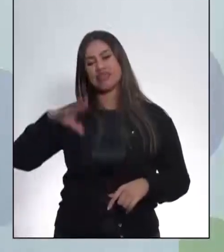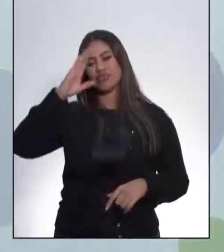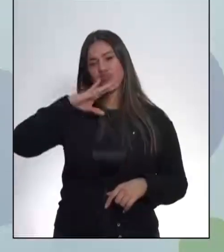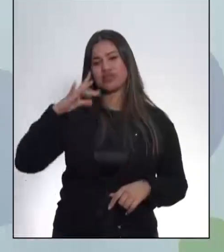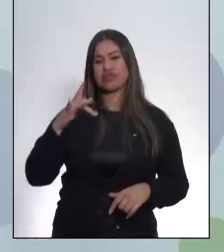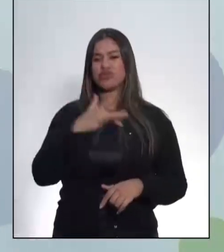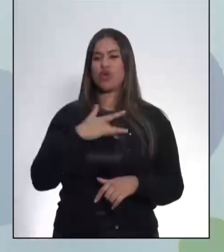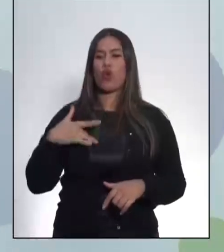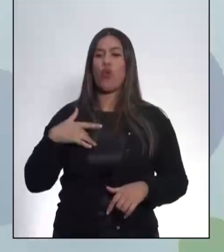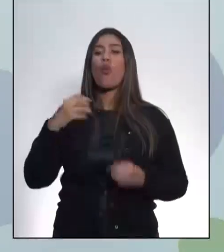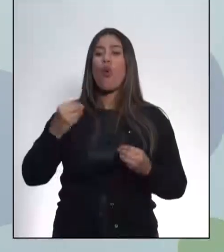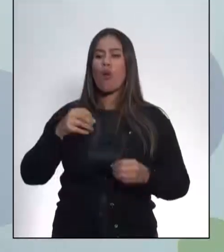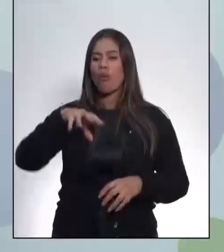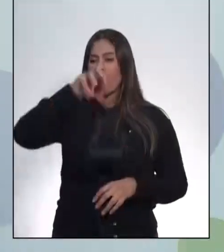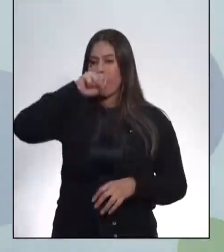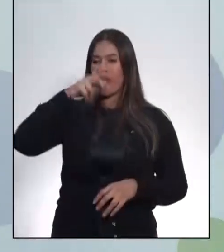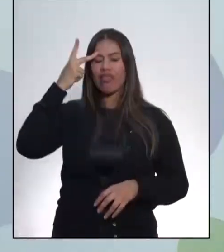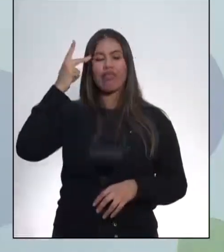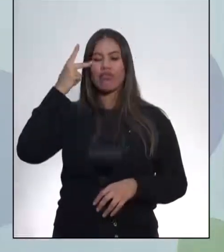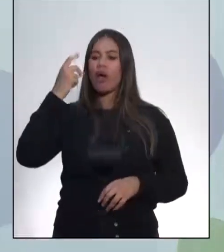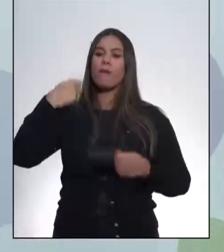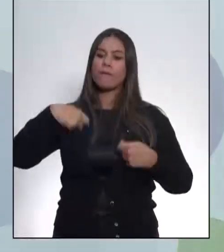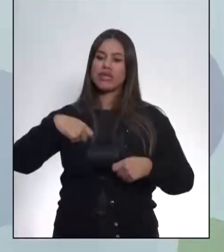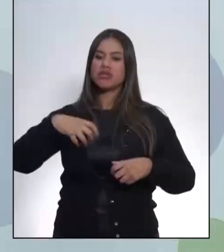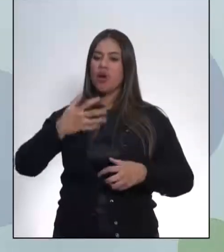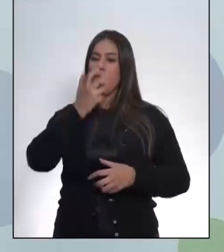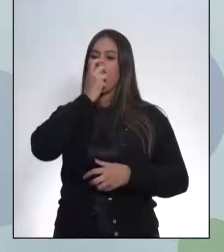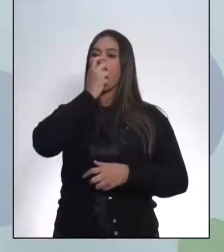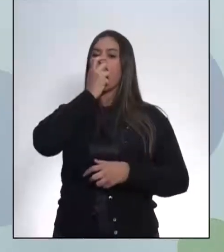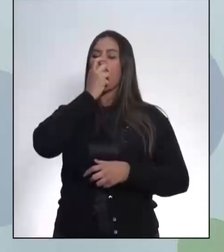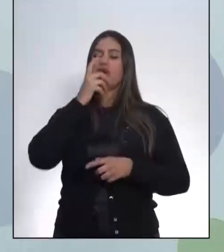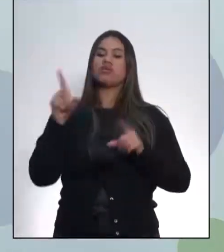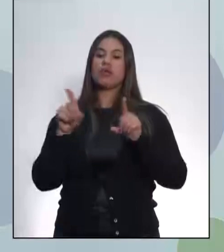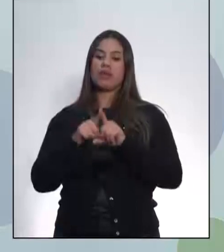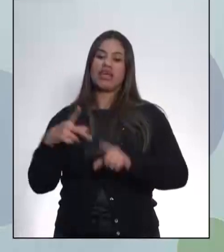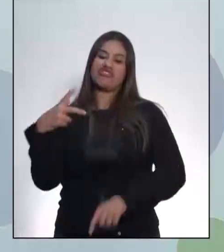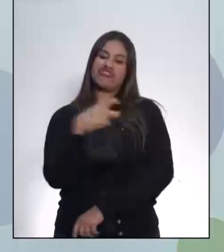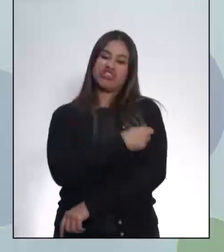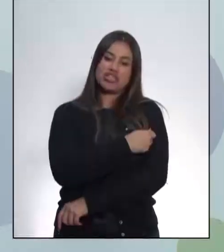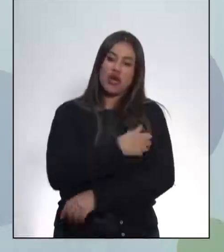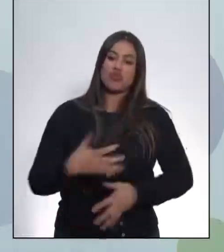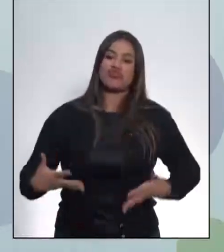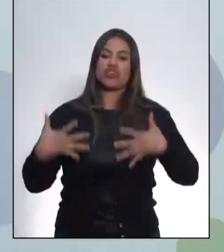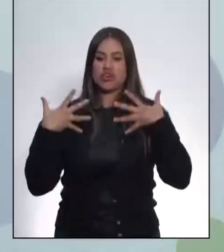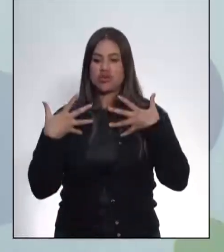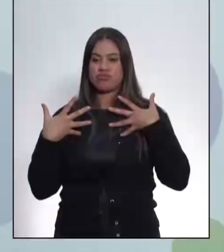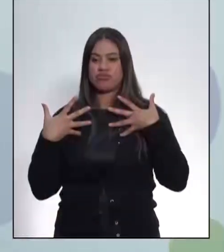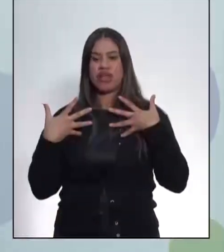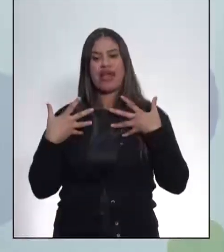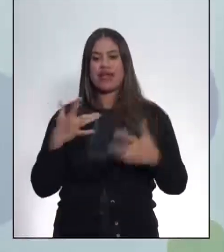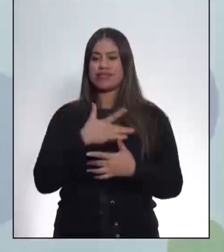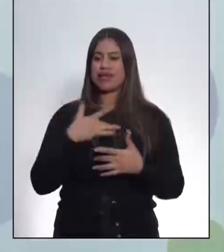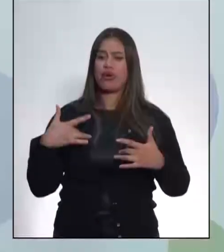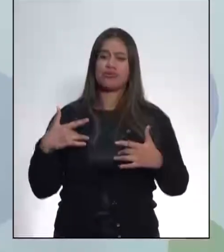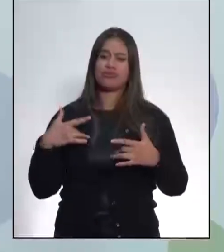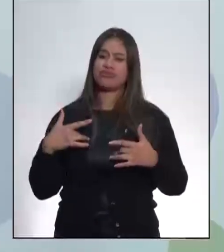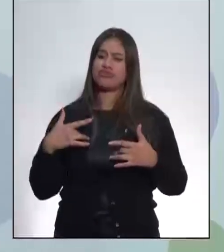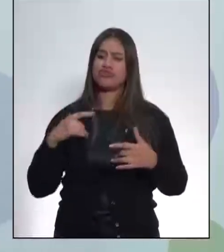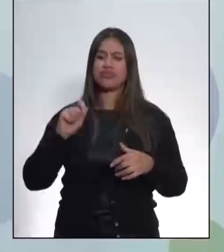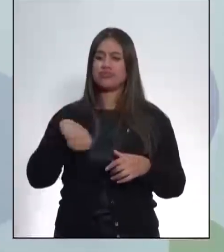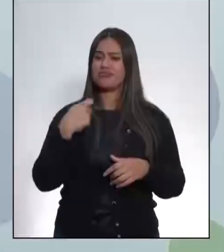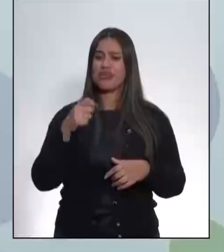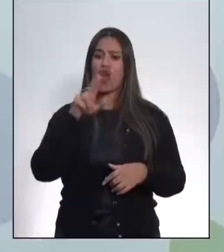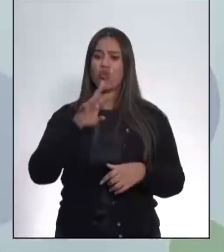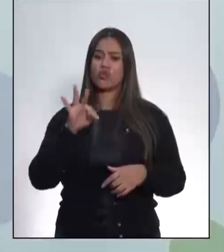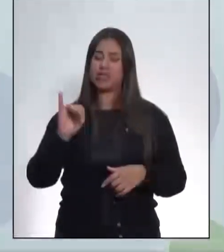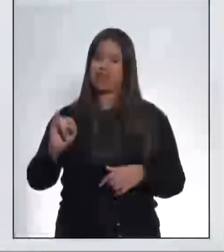sobre aparelhos, que precisa levar uma injeção de ânimo, porque ela está na UTI. O remédio para esse problema, percebeu que eu usei palavras do